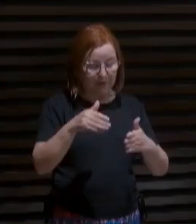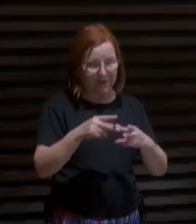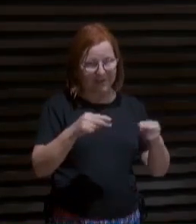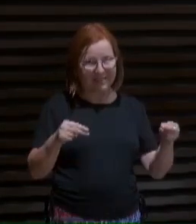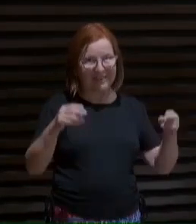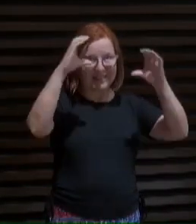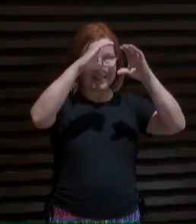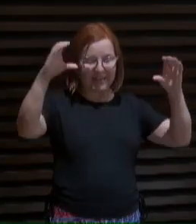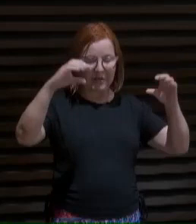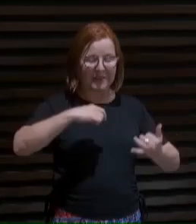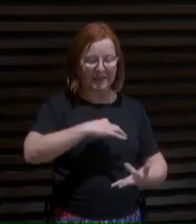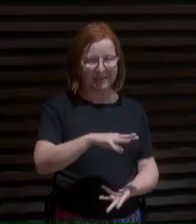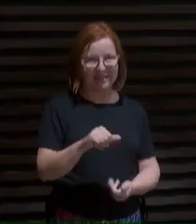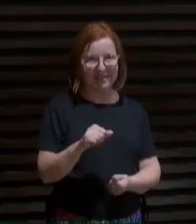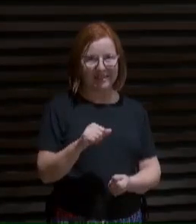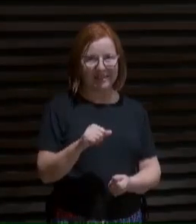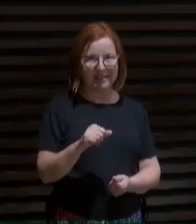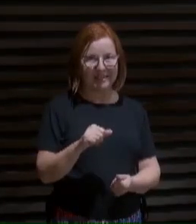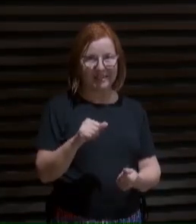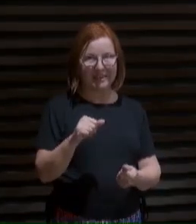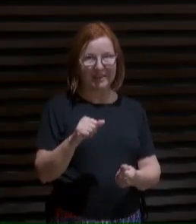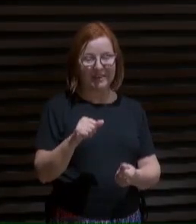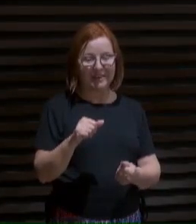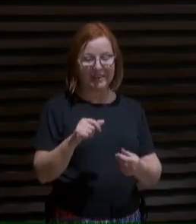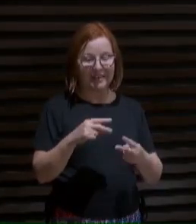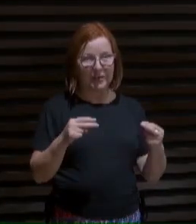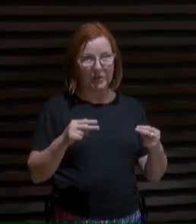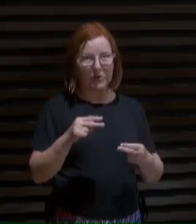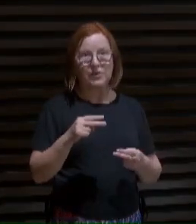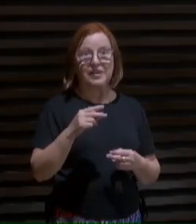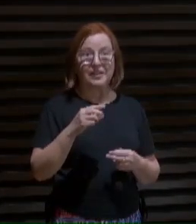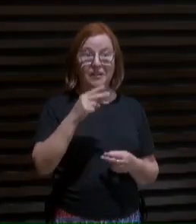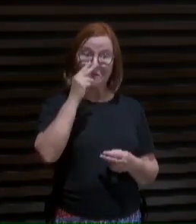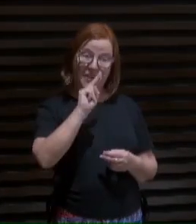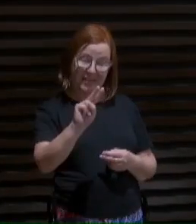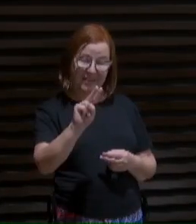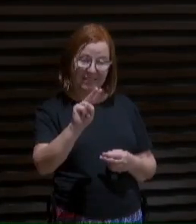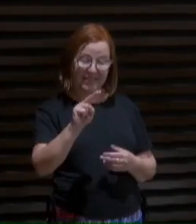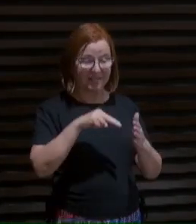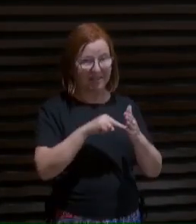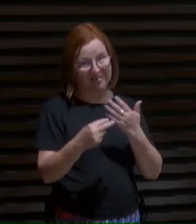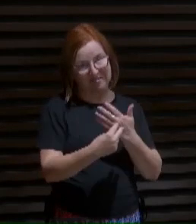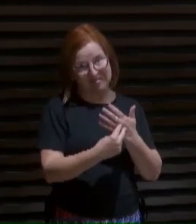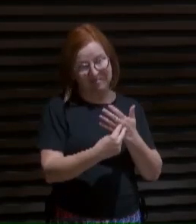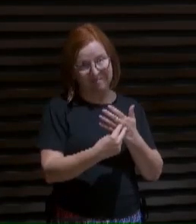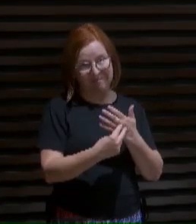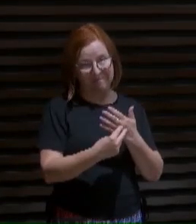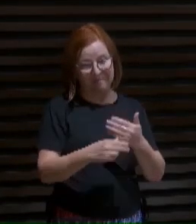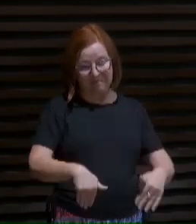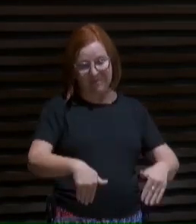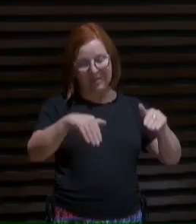e sobre a terra, as visíveis e as invisíveis, sejam tronos,